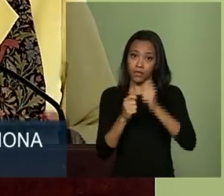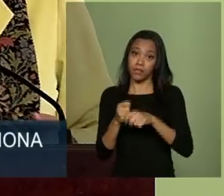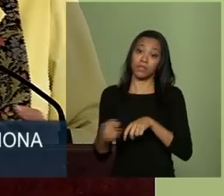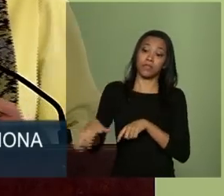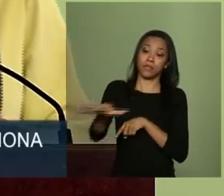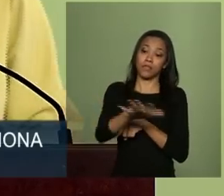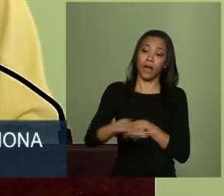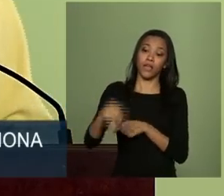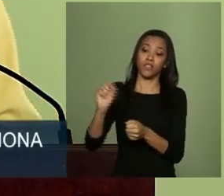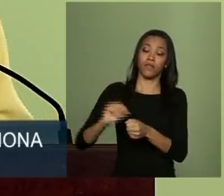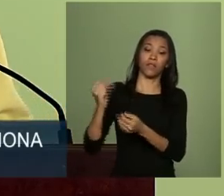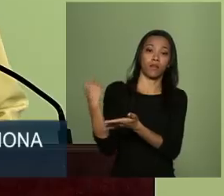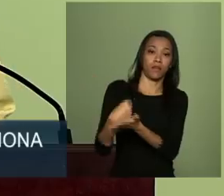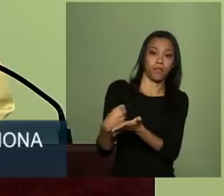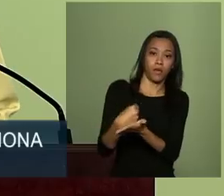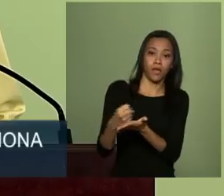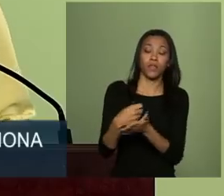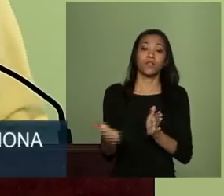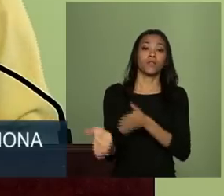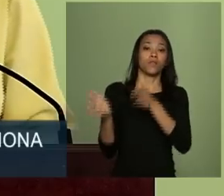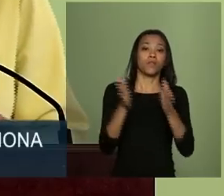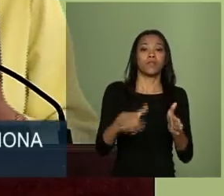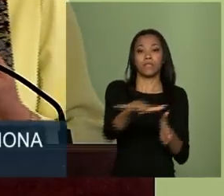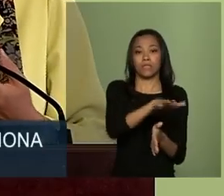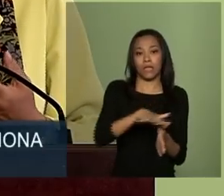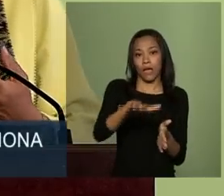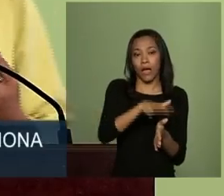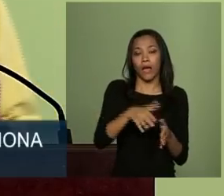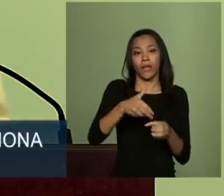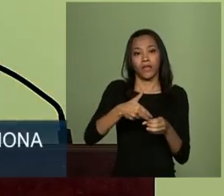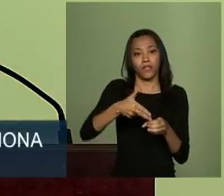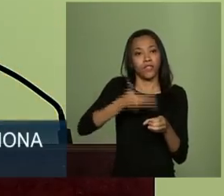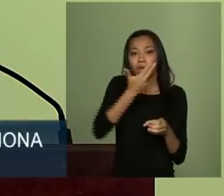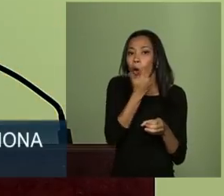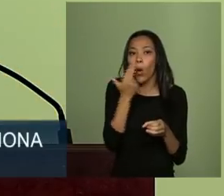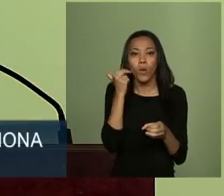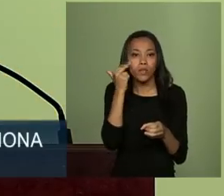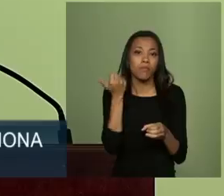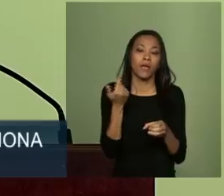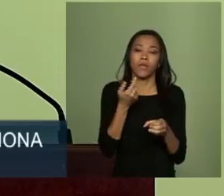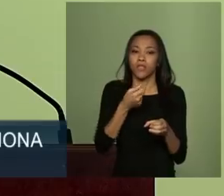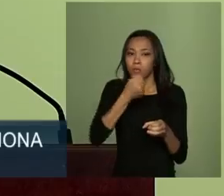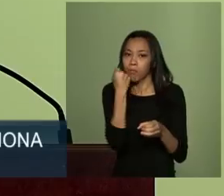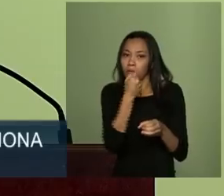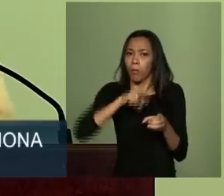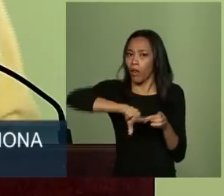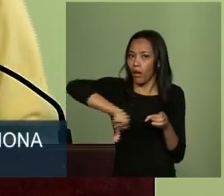fármacos, na área de cosméticos, na própria agricultura,